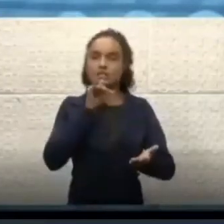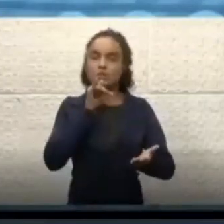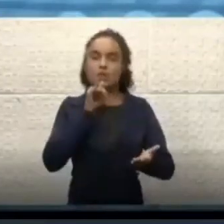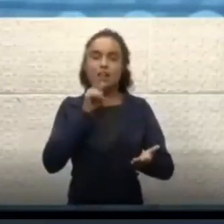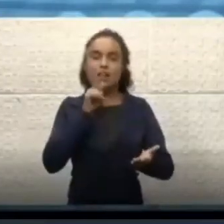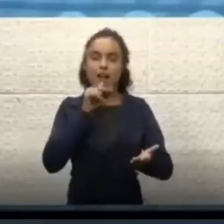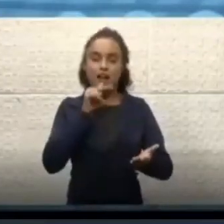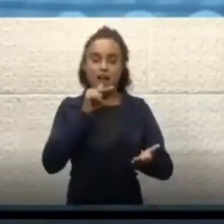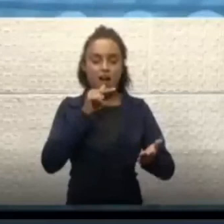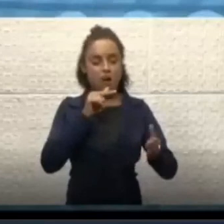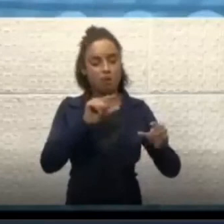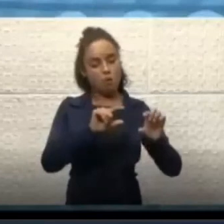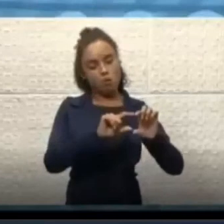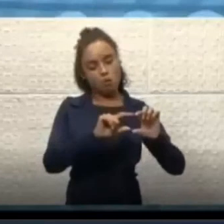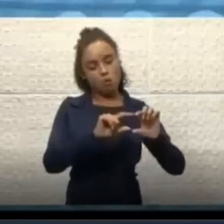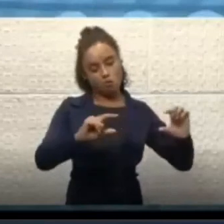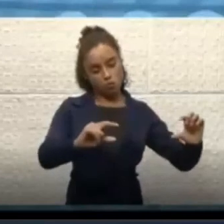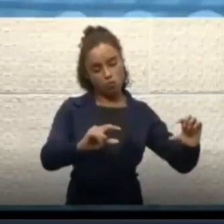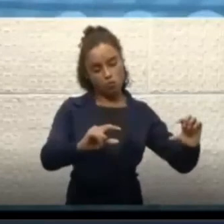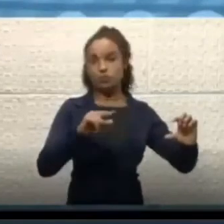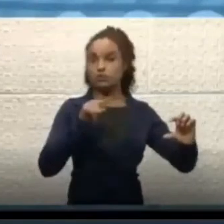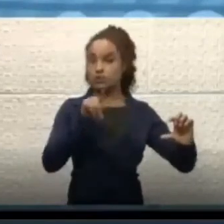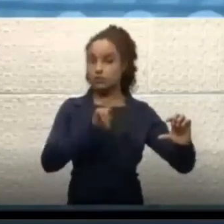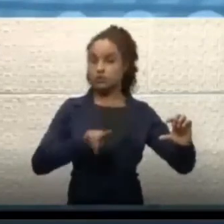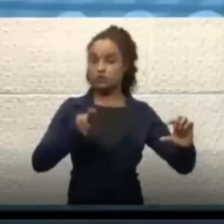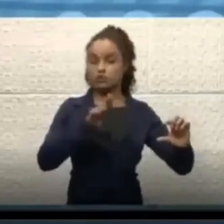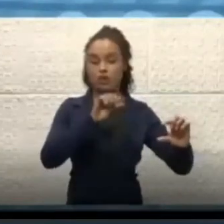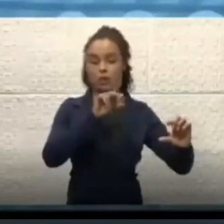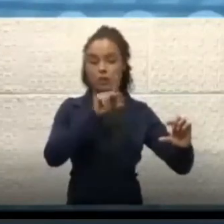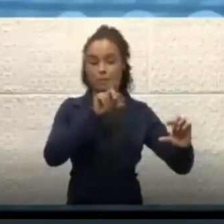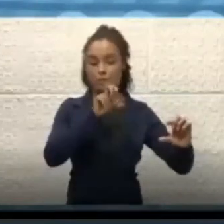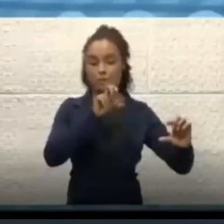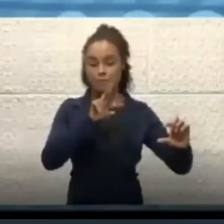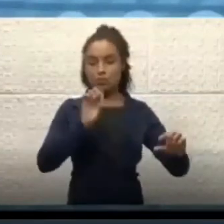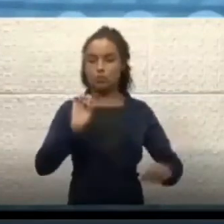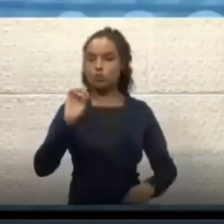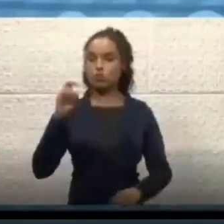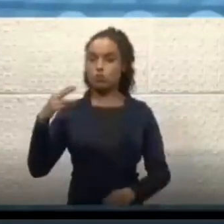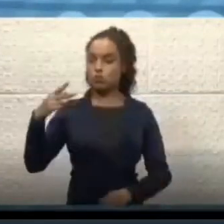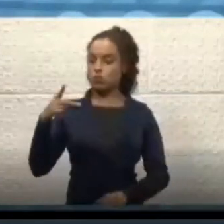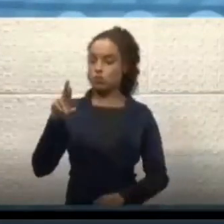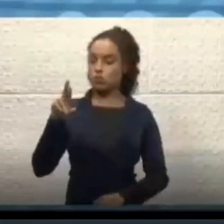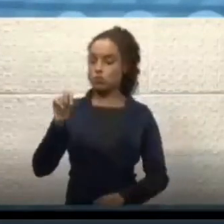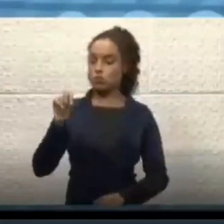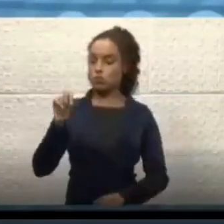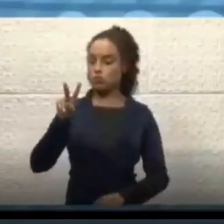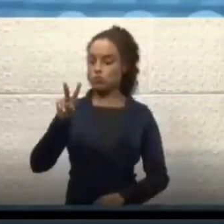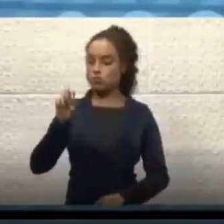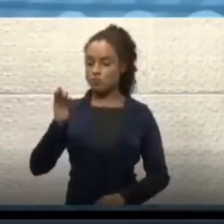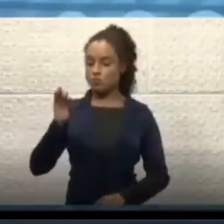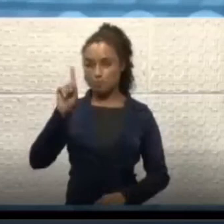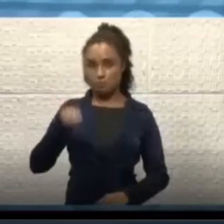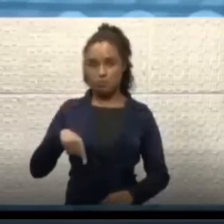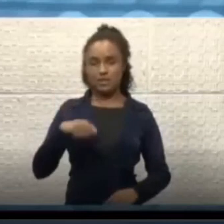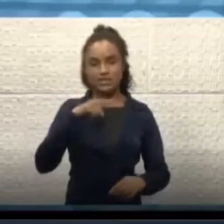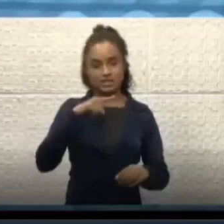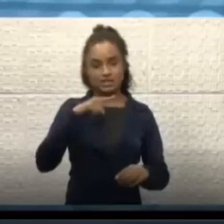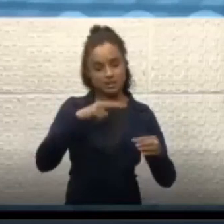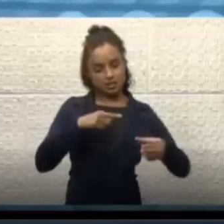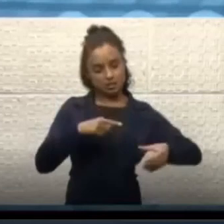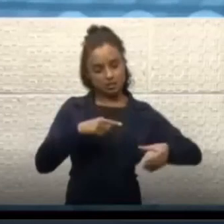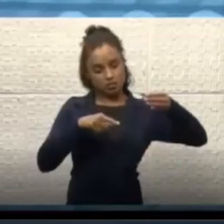tente sempre utilizar um becker ou uma proveta. A proveta é melhor porque ela vai estar mais calibrada.